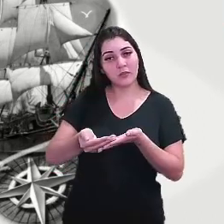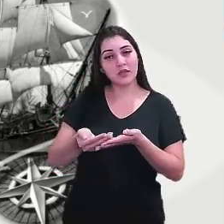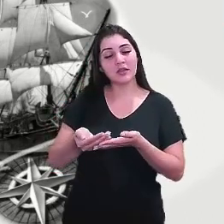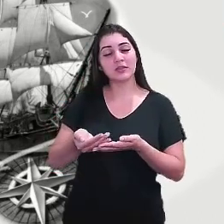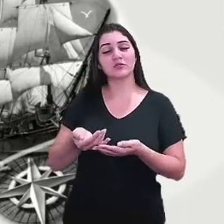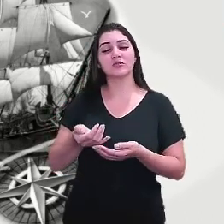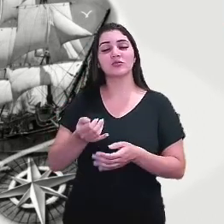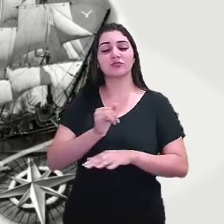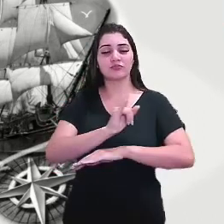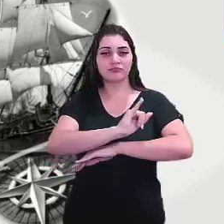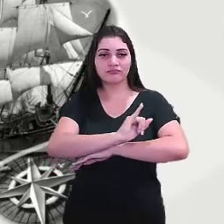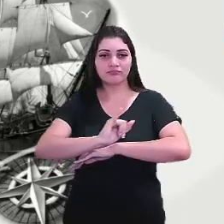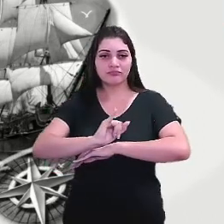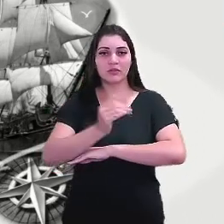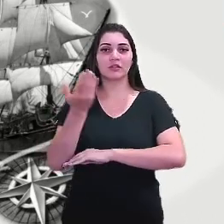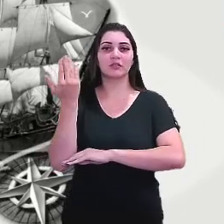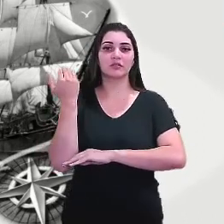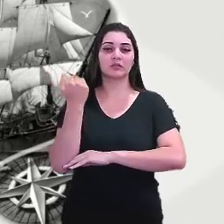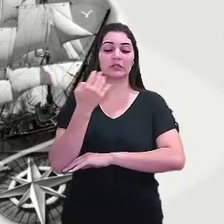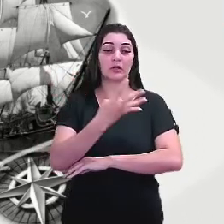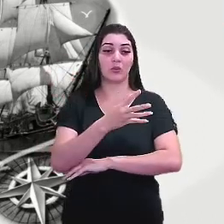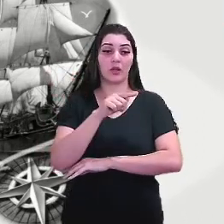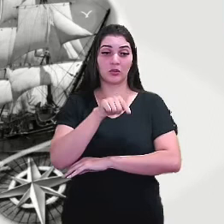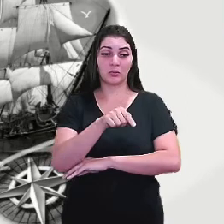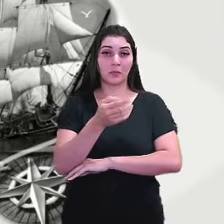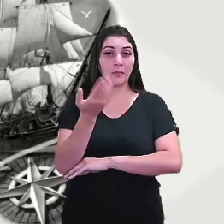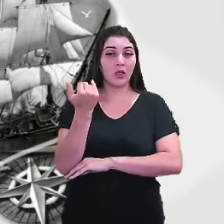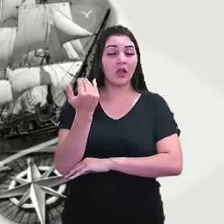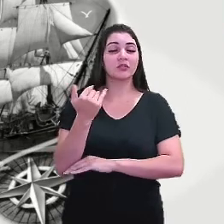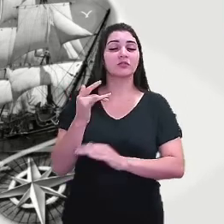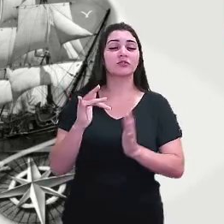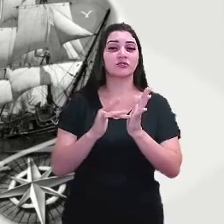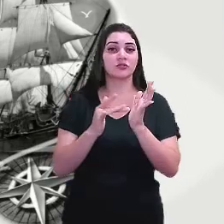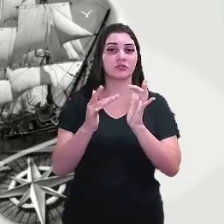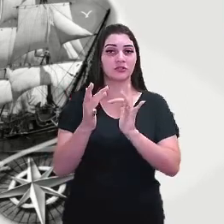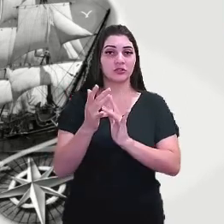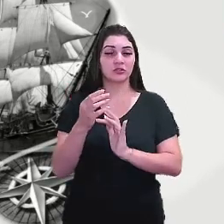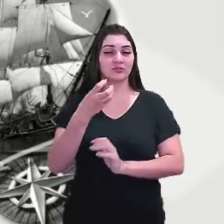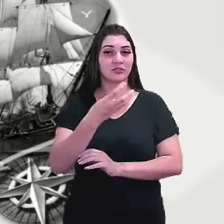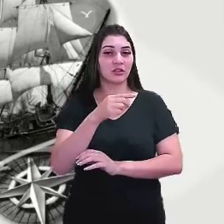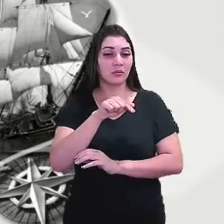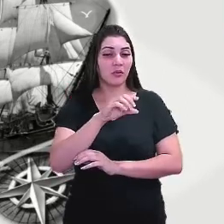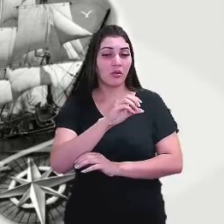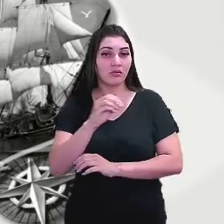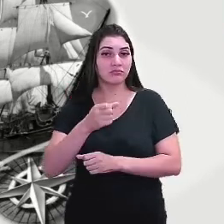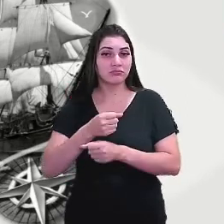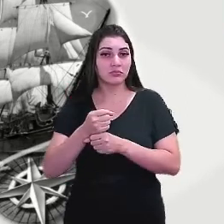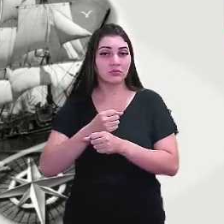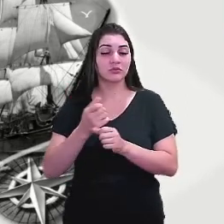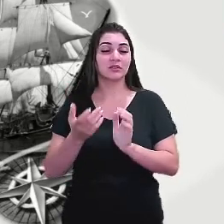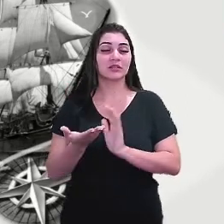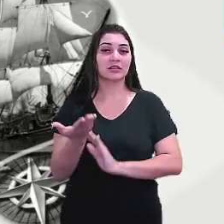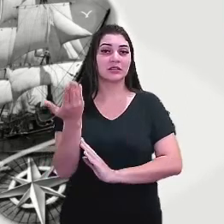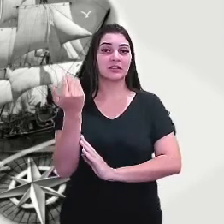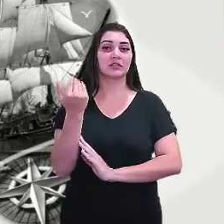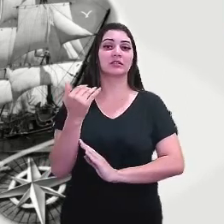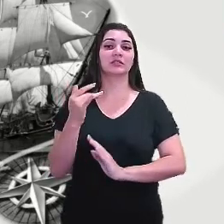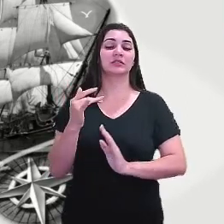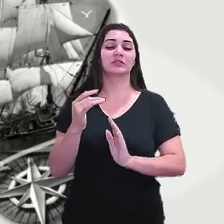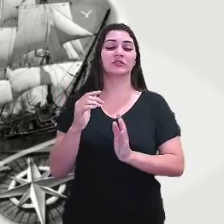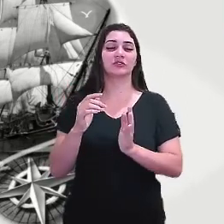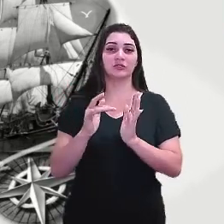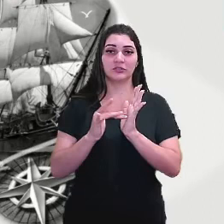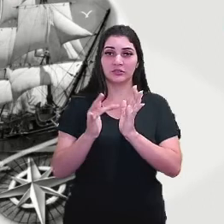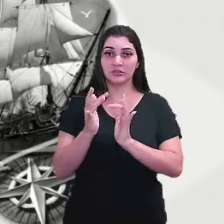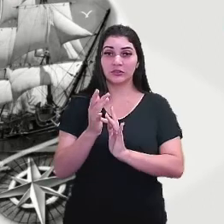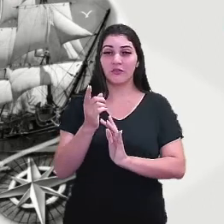entre 4.000 anos antes de Cristo e 3.500 antes de Cristo. Veja como é antiga a